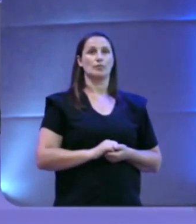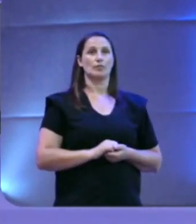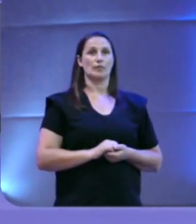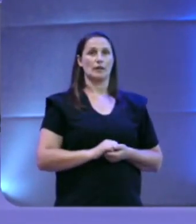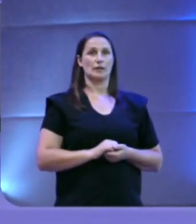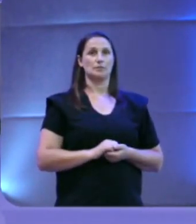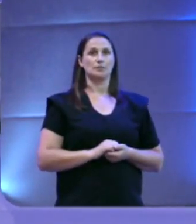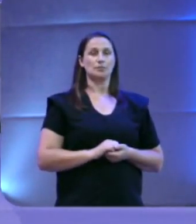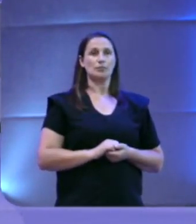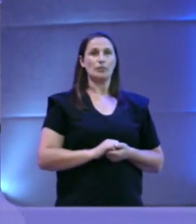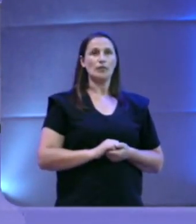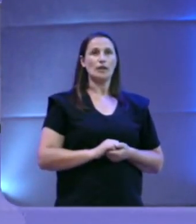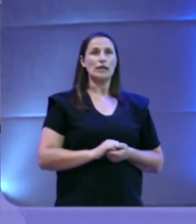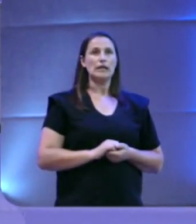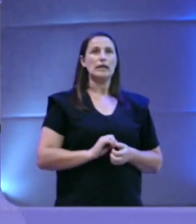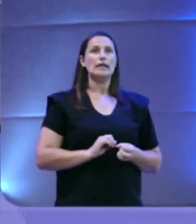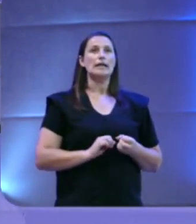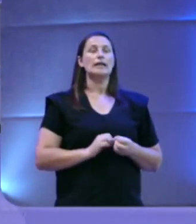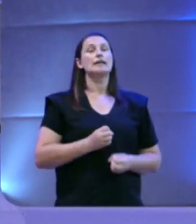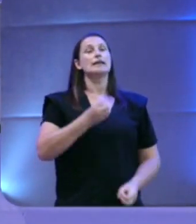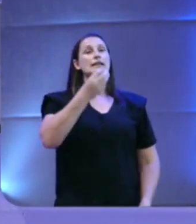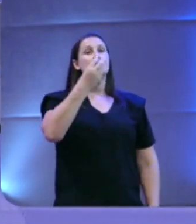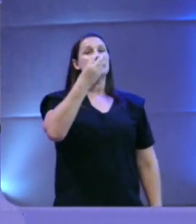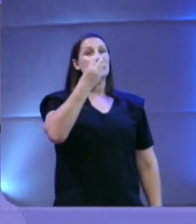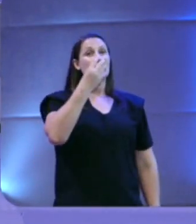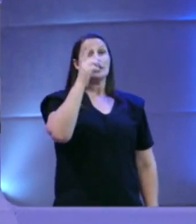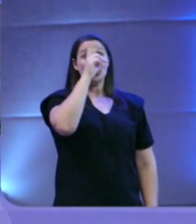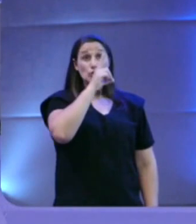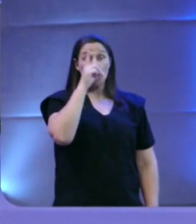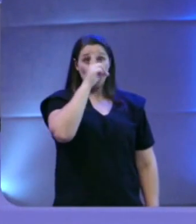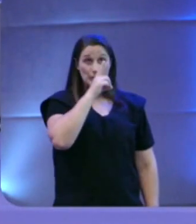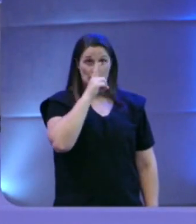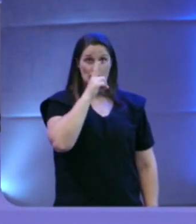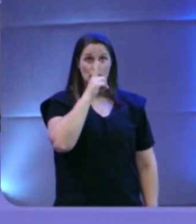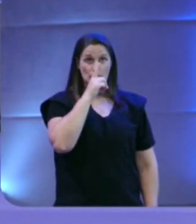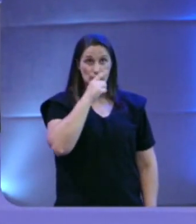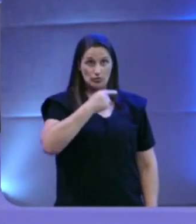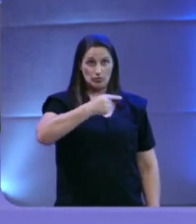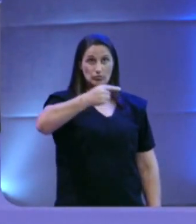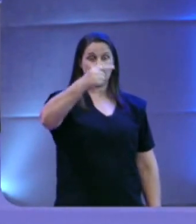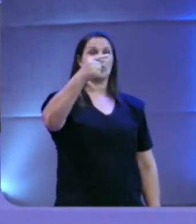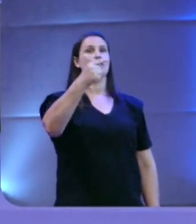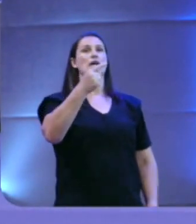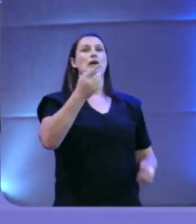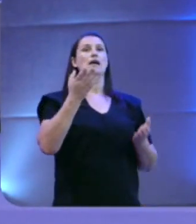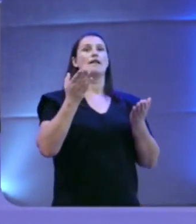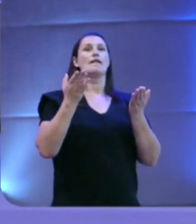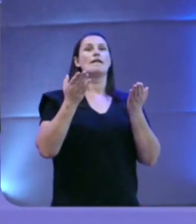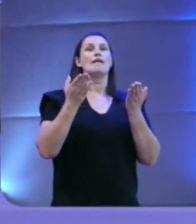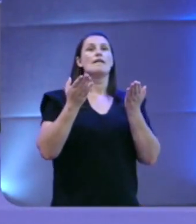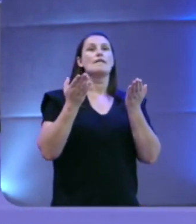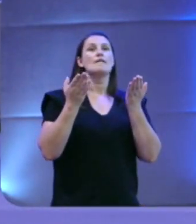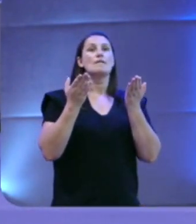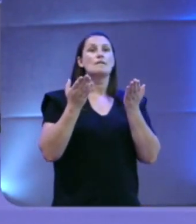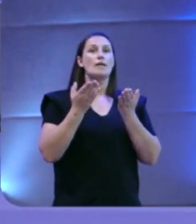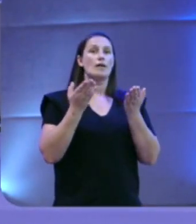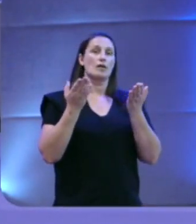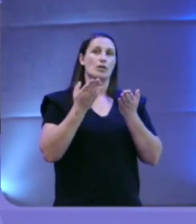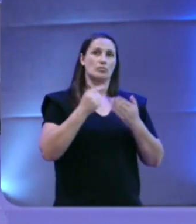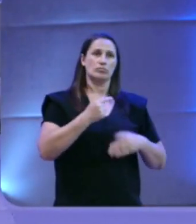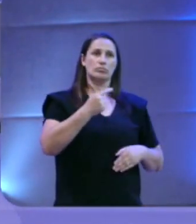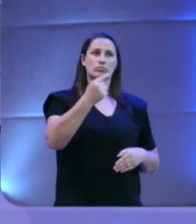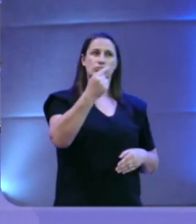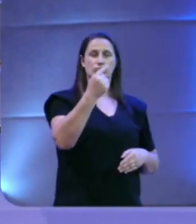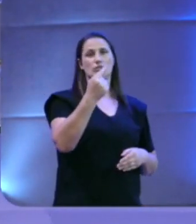da escola bíblica, vou ter o privilégio de falar mais ainda sobre esse tema. Eu estou falando, explorando a liderança de Jesus